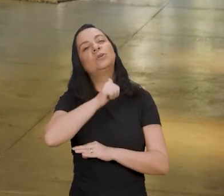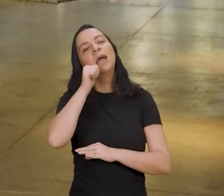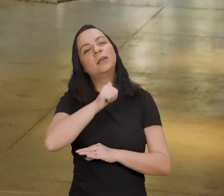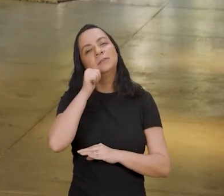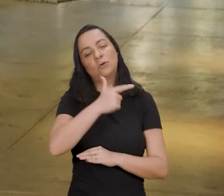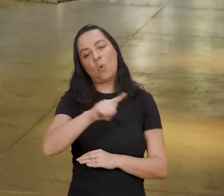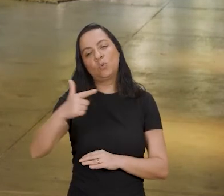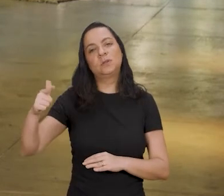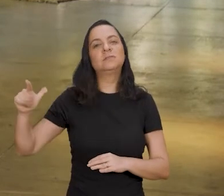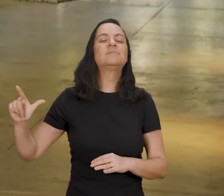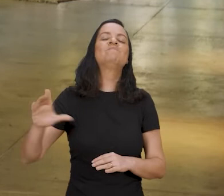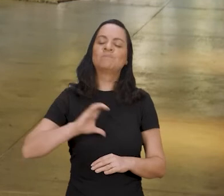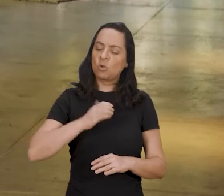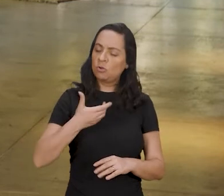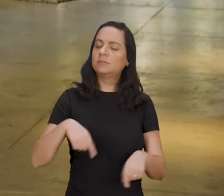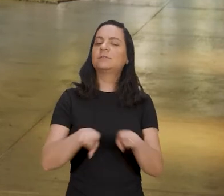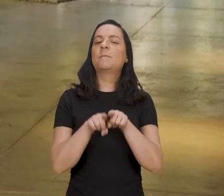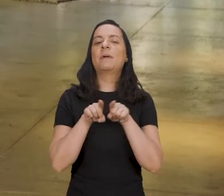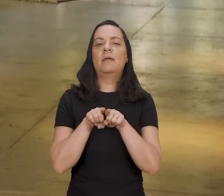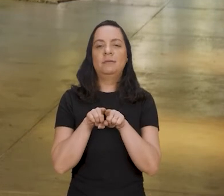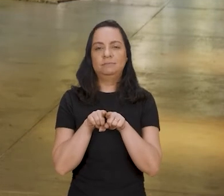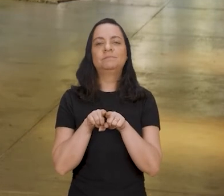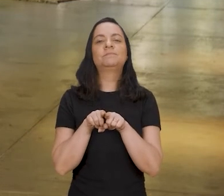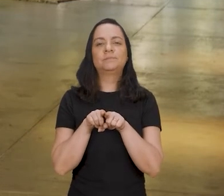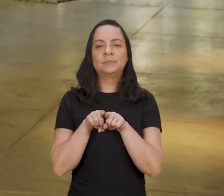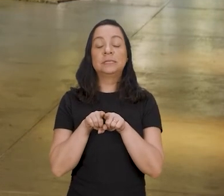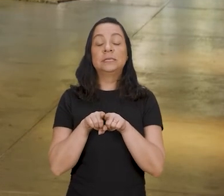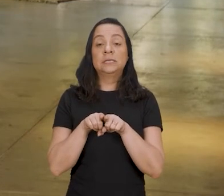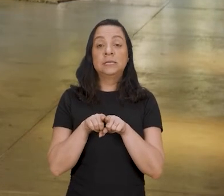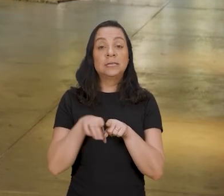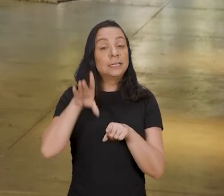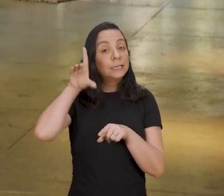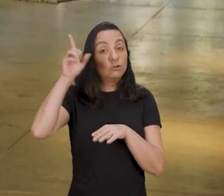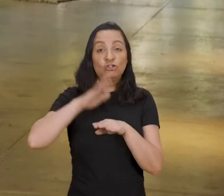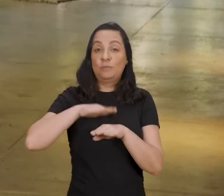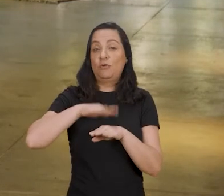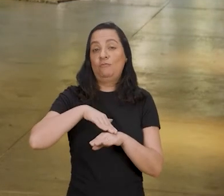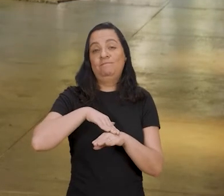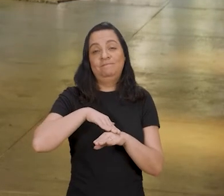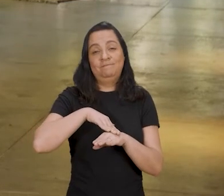vocês sejam também ousadas, destemidas, sendo tudo aquilo que o Senhor